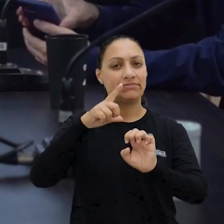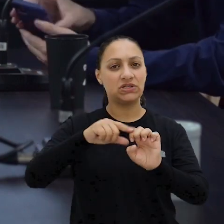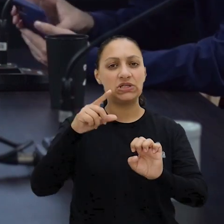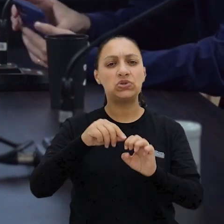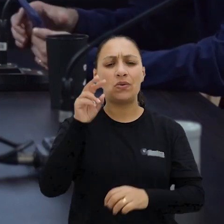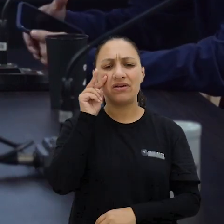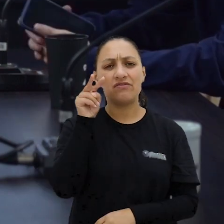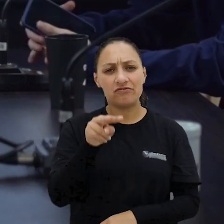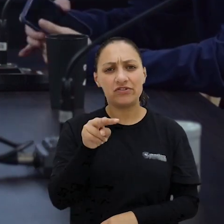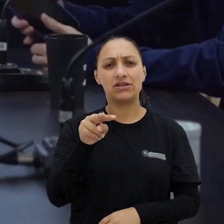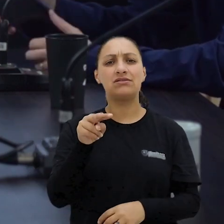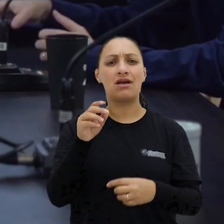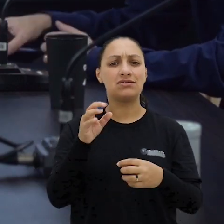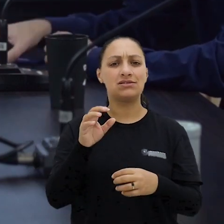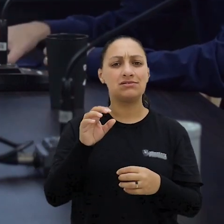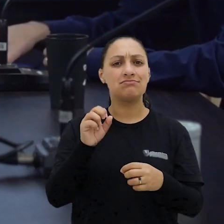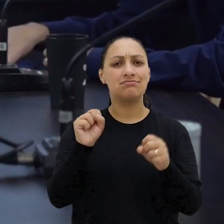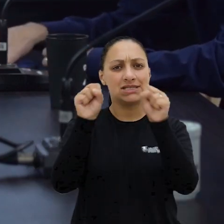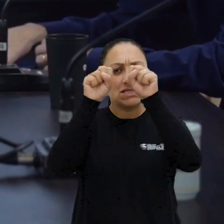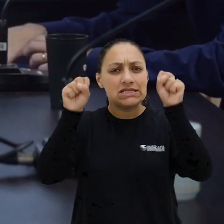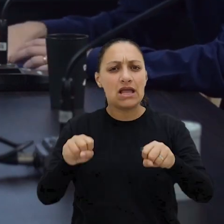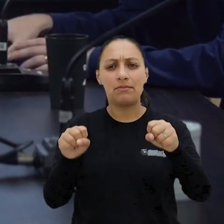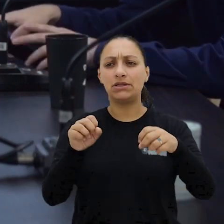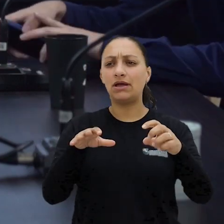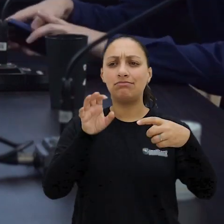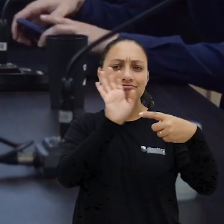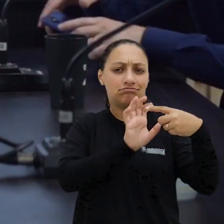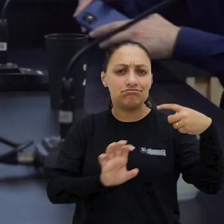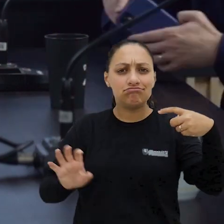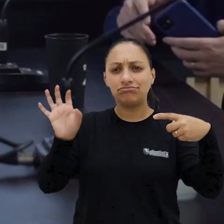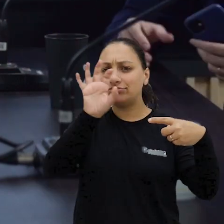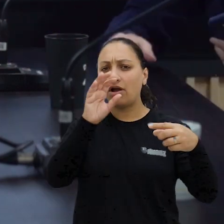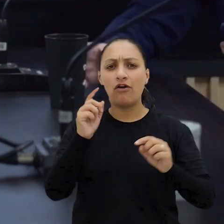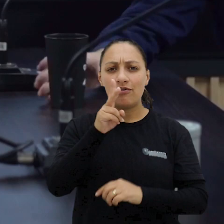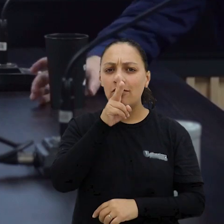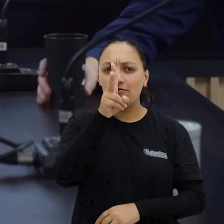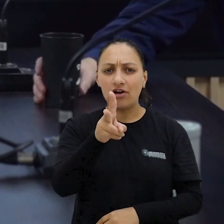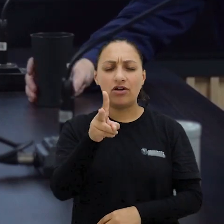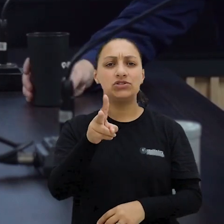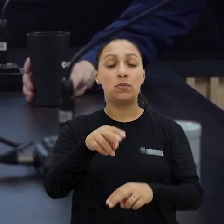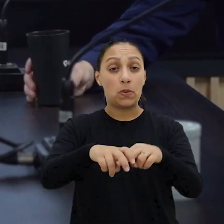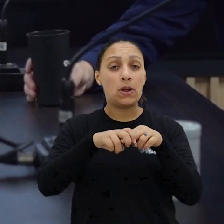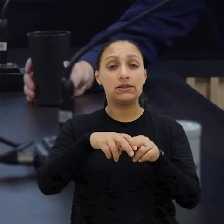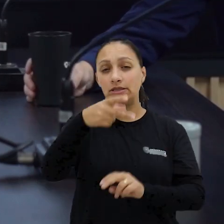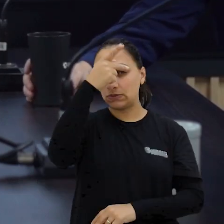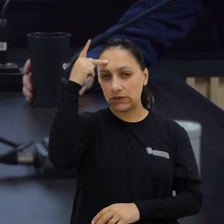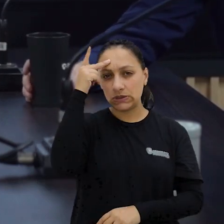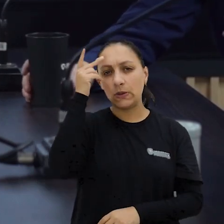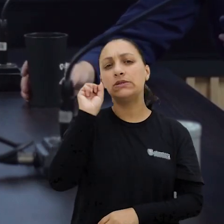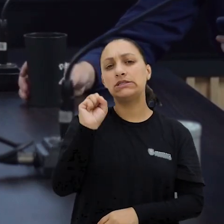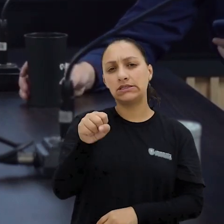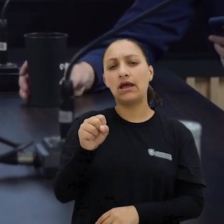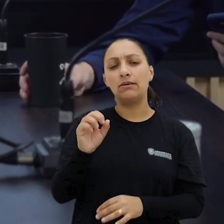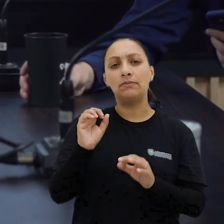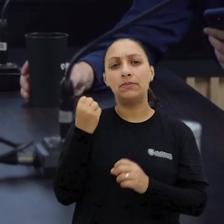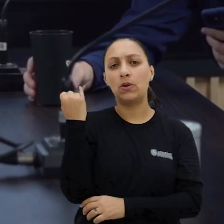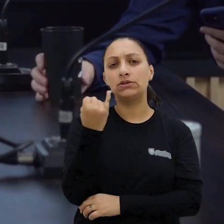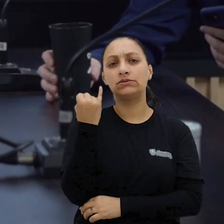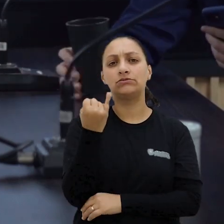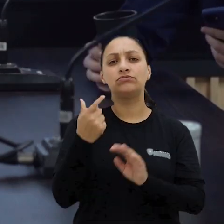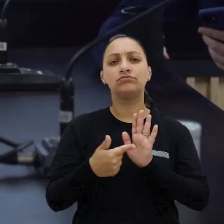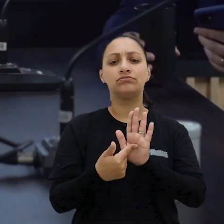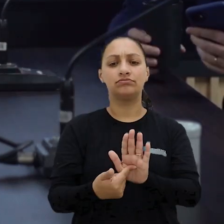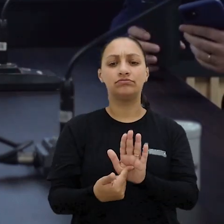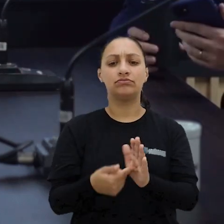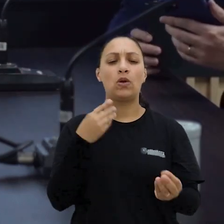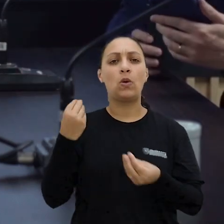vi muito esse ecossistema se tornar forte, muito a partir das pessoas. Eu acho que isso é bem importante a gente frisar aqui,